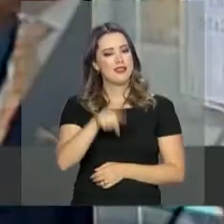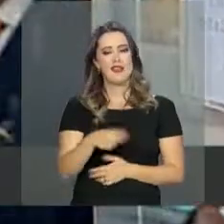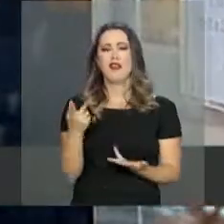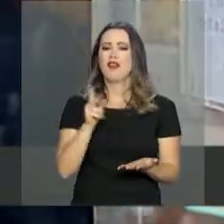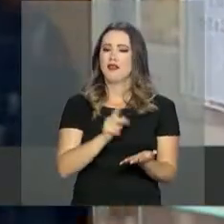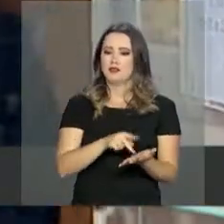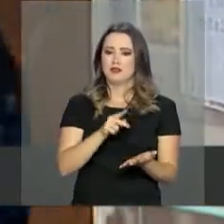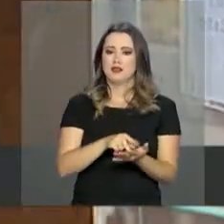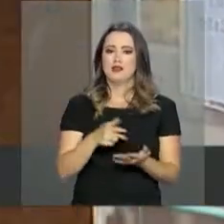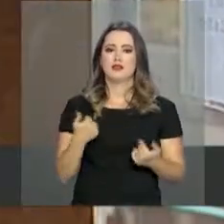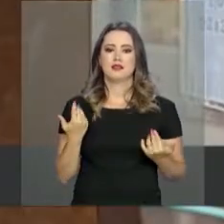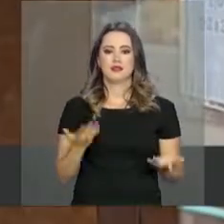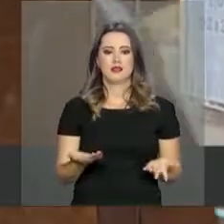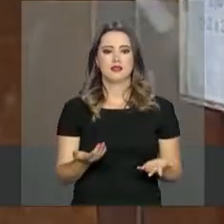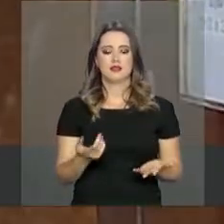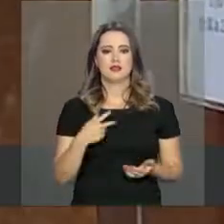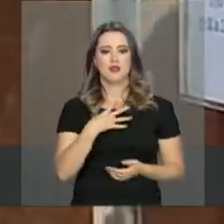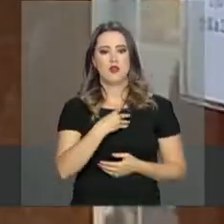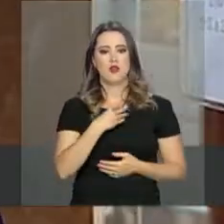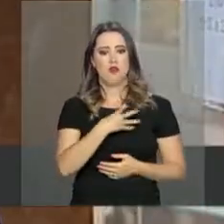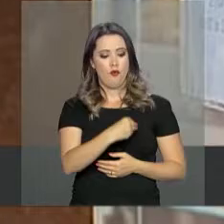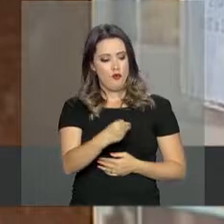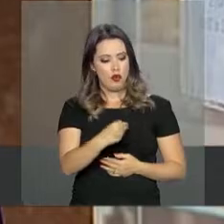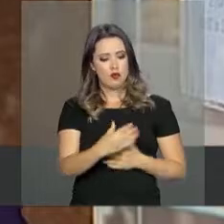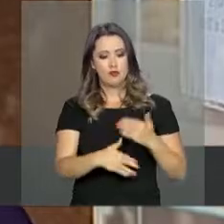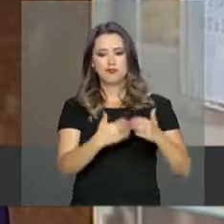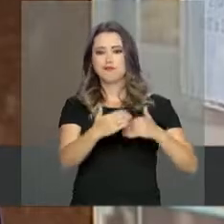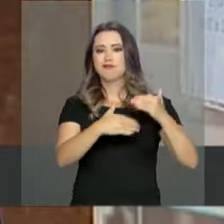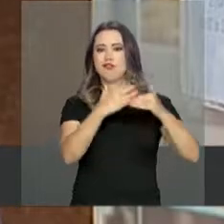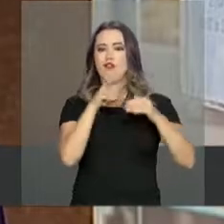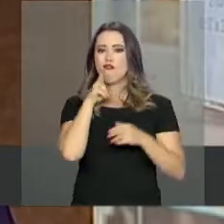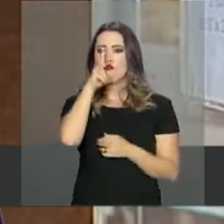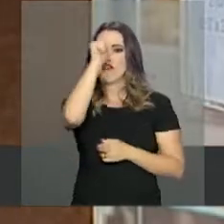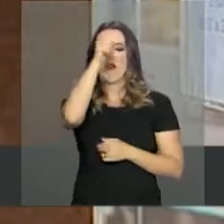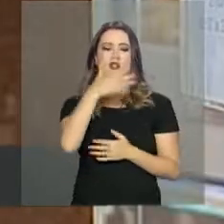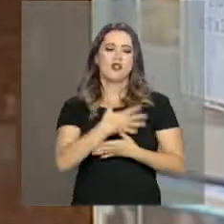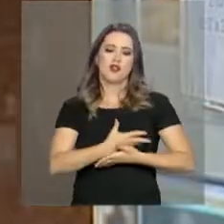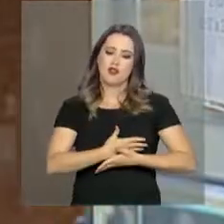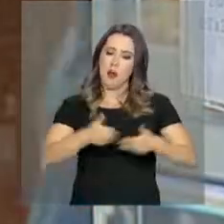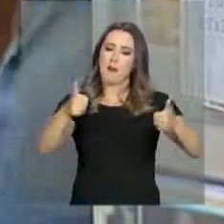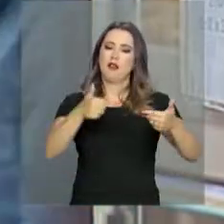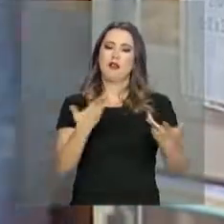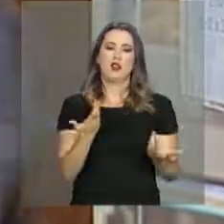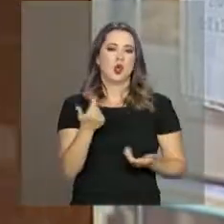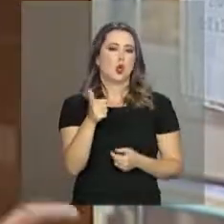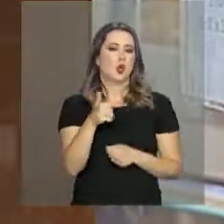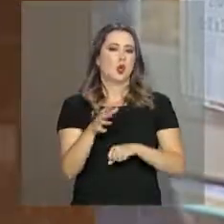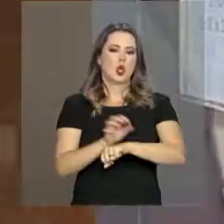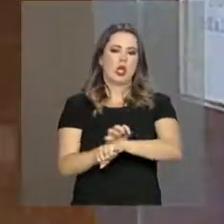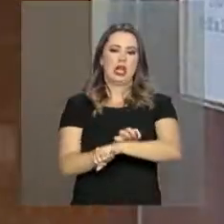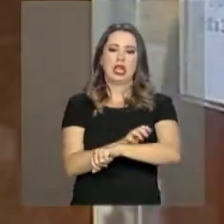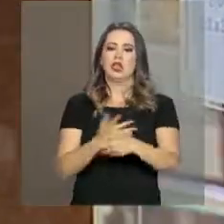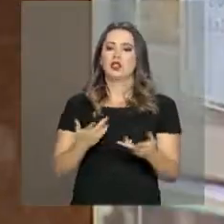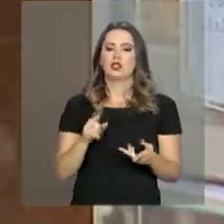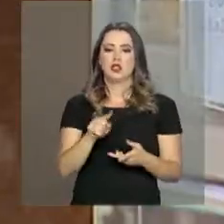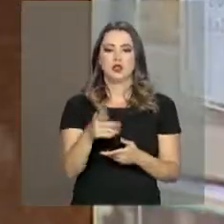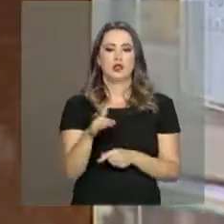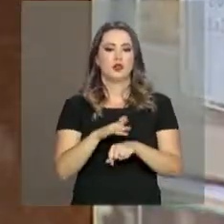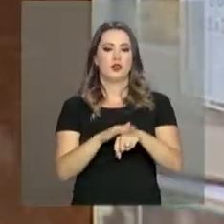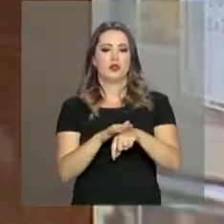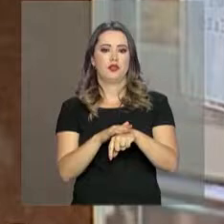e é verdade é verdade que o filho cresce muito mais forte mais saudável muito mais resistente sem energia sem e